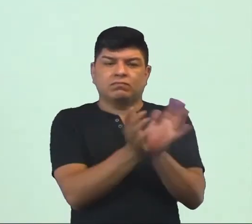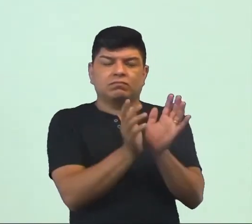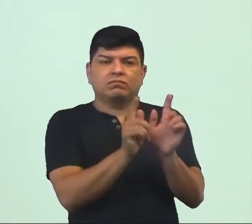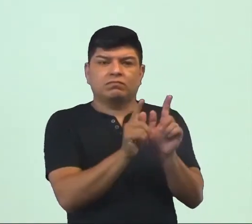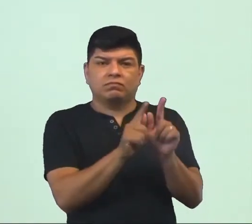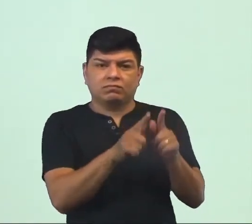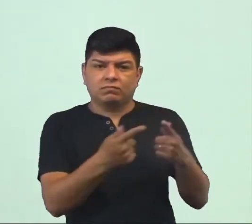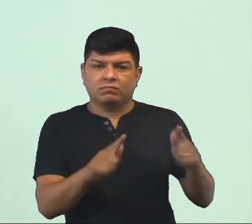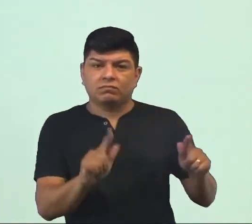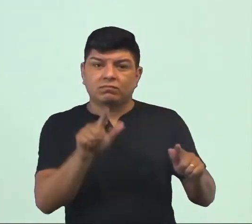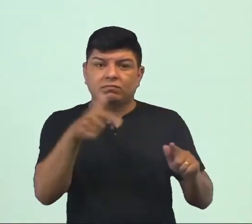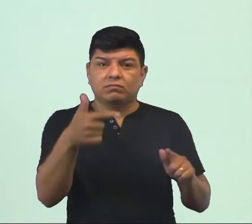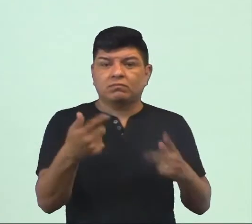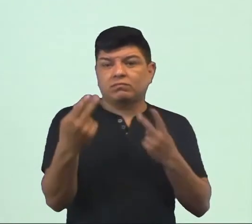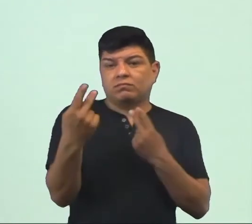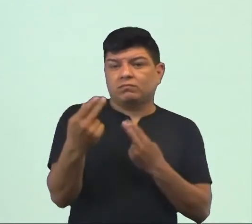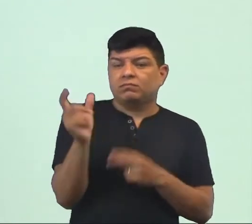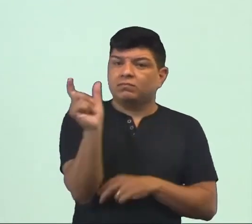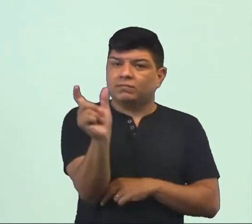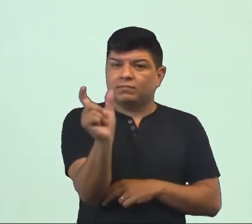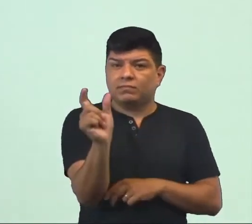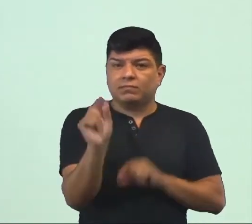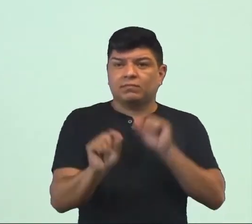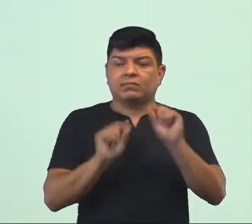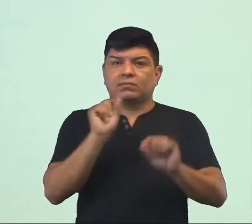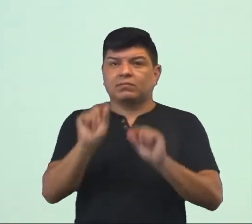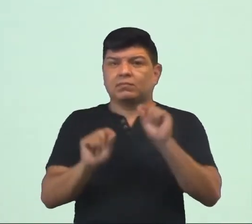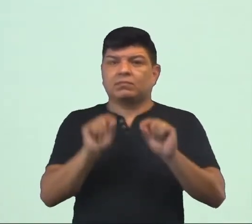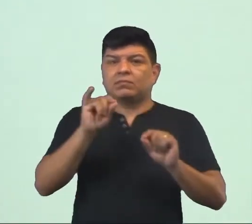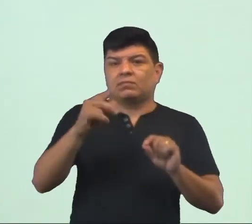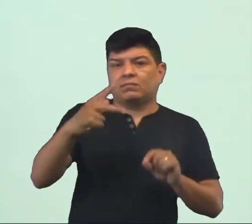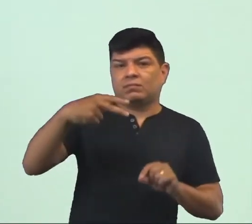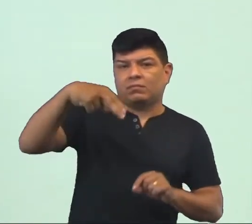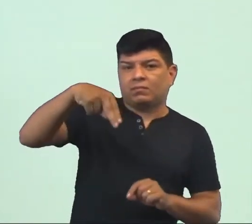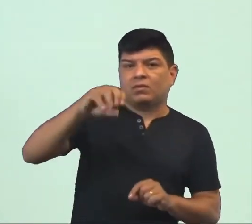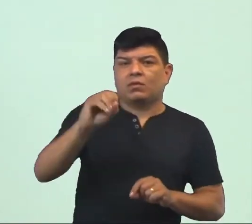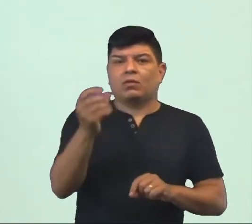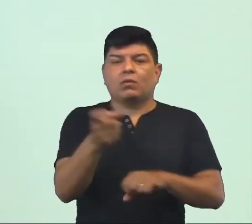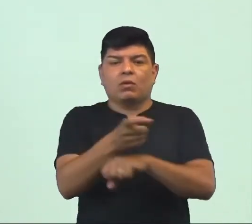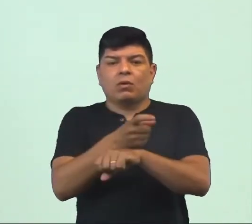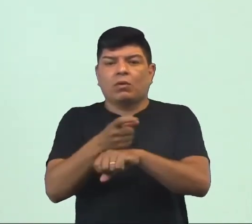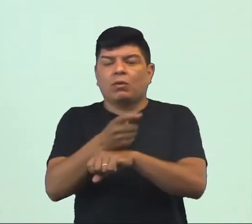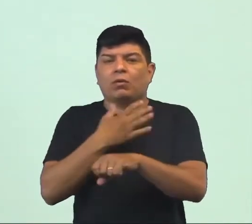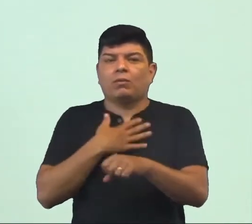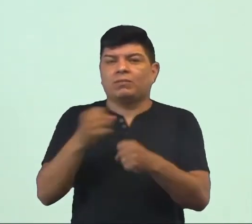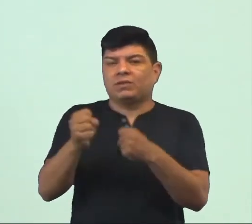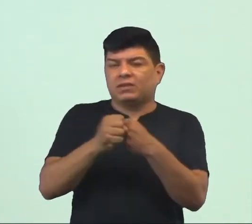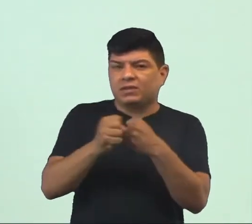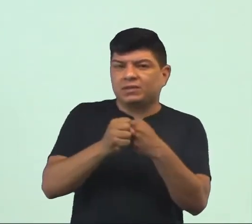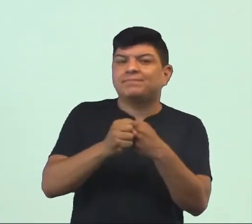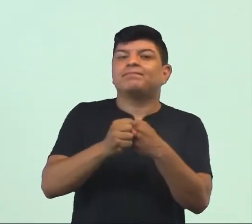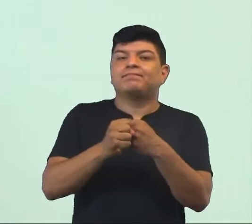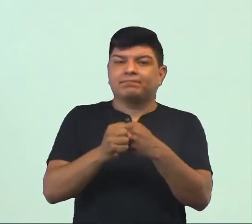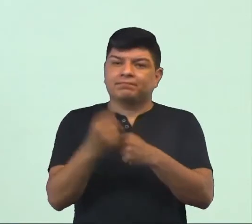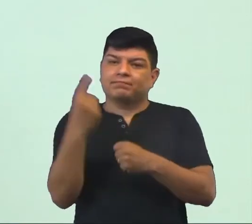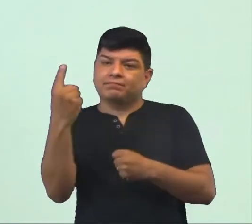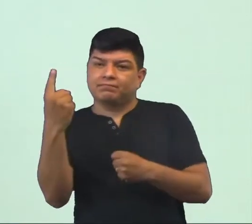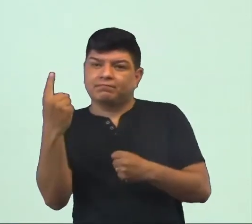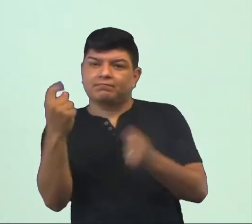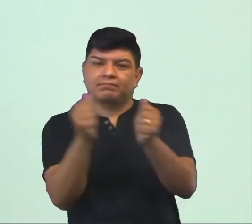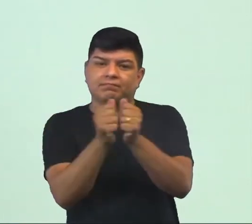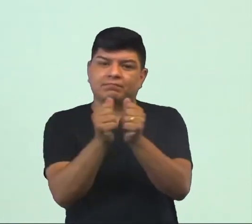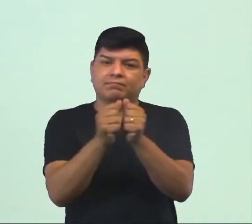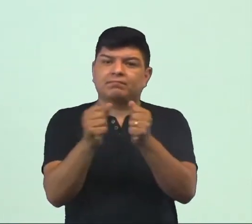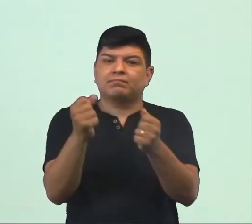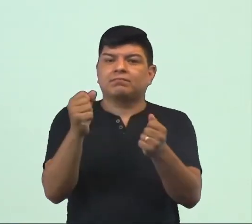mesmas palavras. Mas quem é que vai determinar se uma palavra ela é pronome ou se ela é adjetivo? Meu substantivo, né? Porque uma ela acompanha